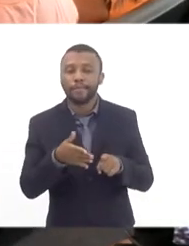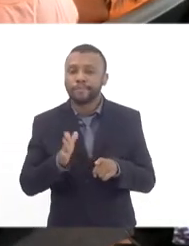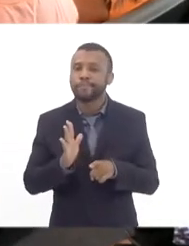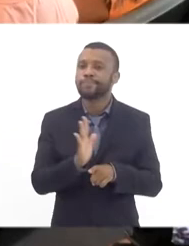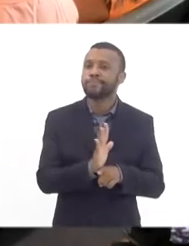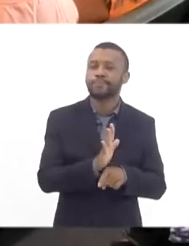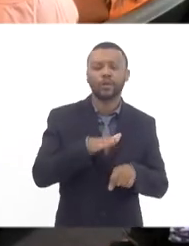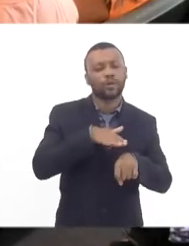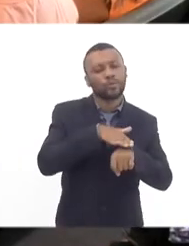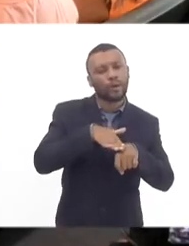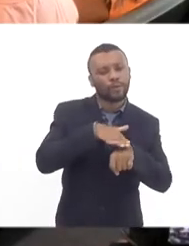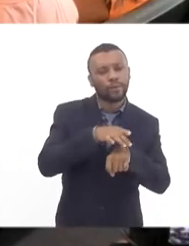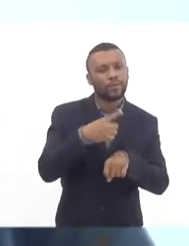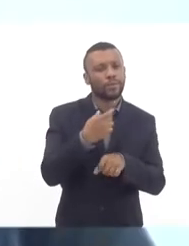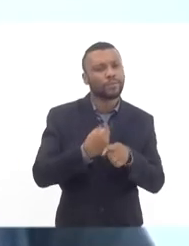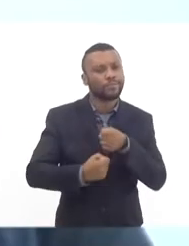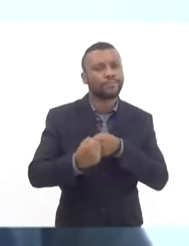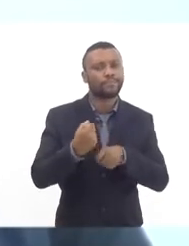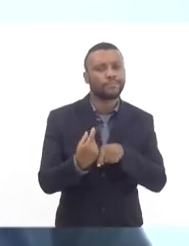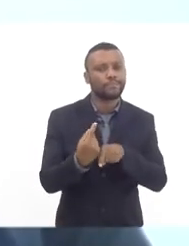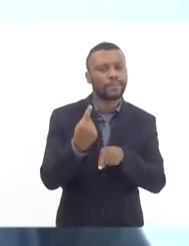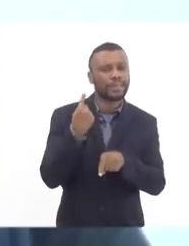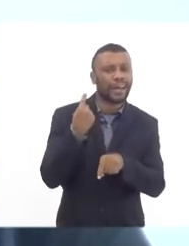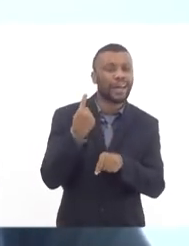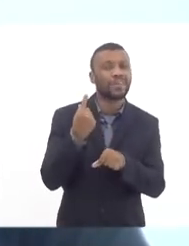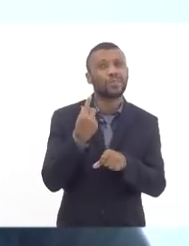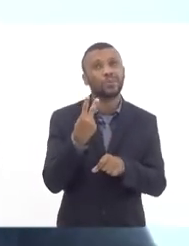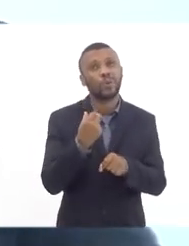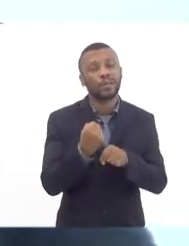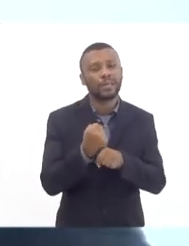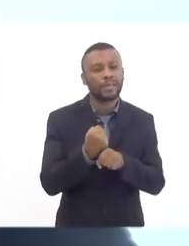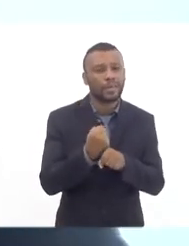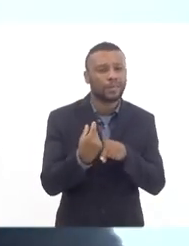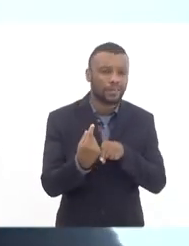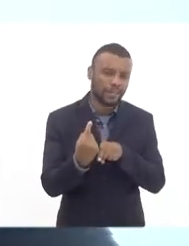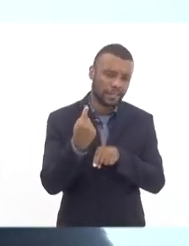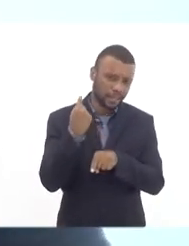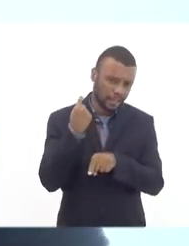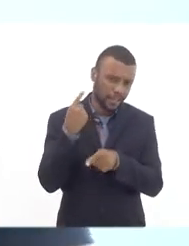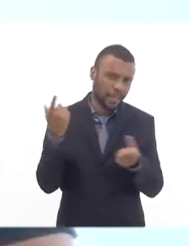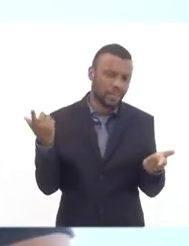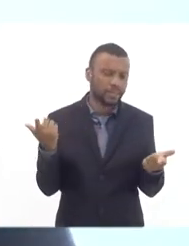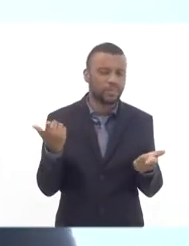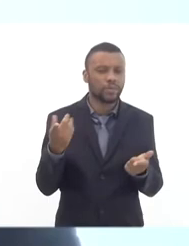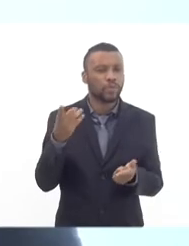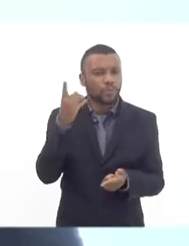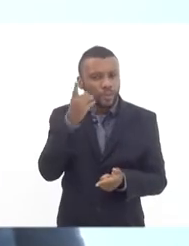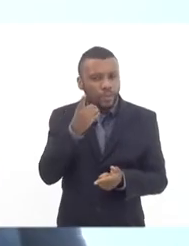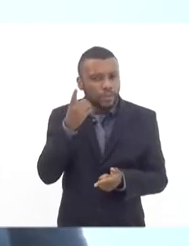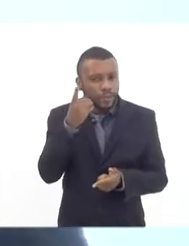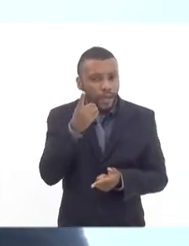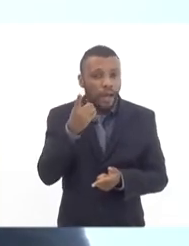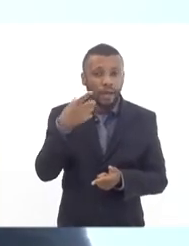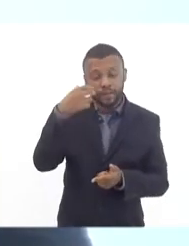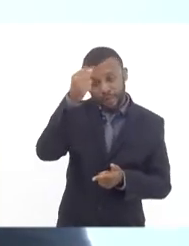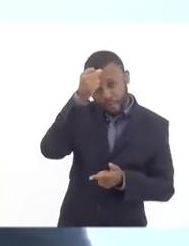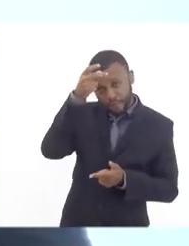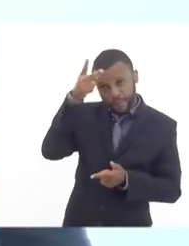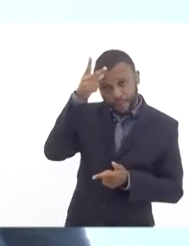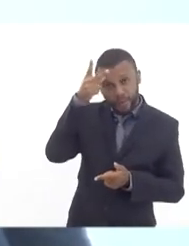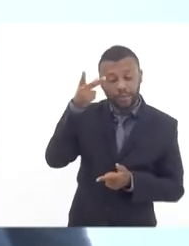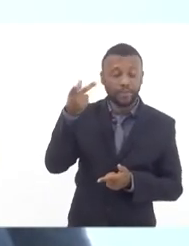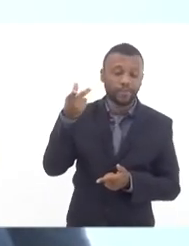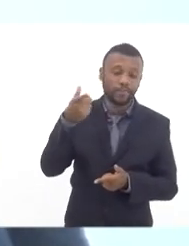tinha feito até, né, no ano passado, no ano retrasado, se não me engano, com... então, deputado e atual prefeito da cidade de São